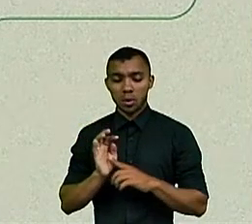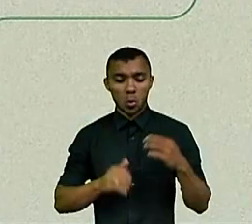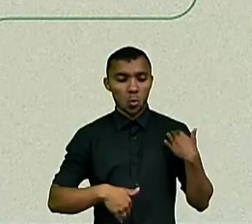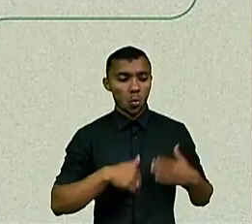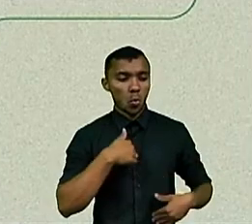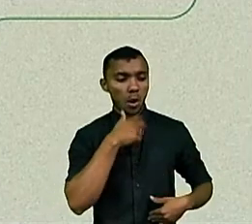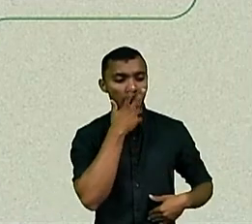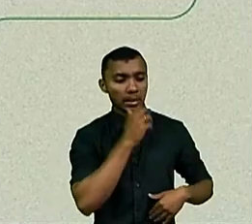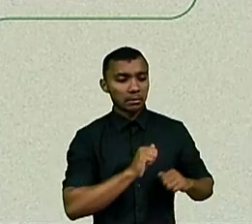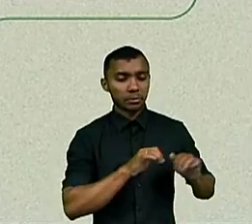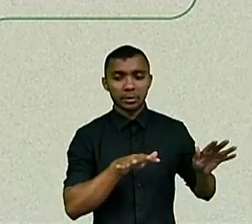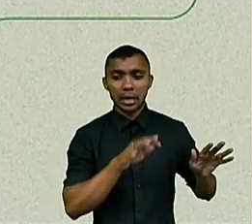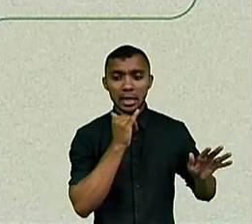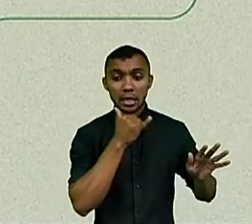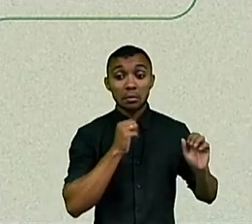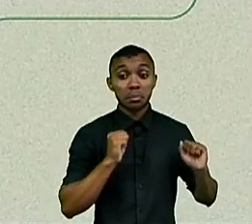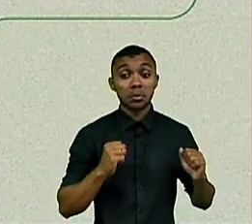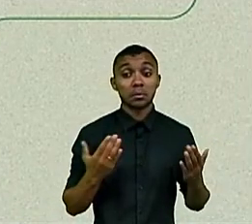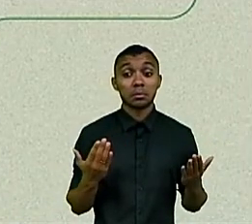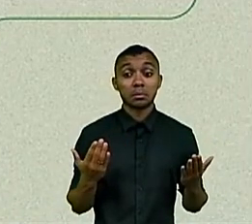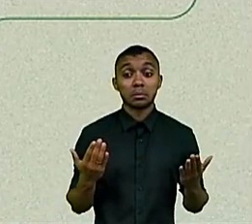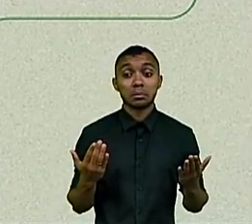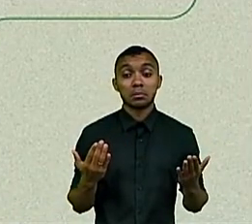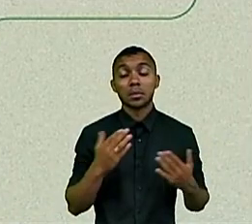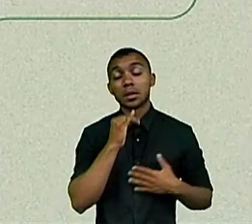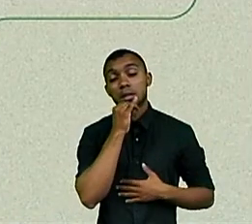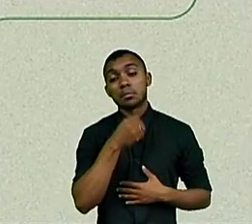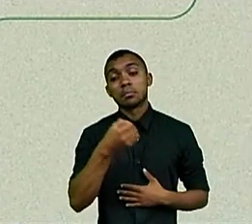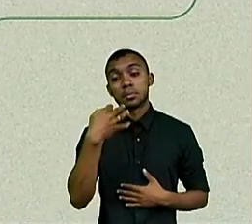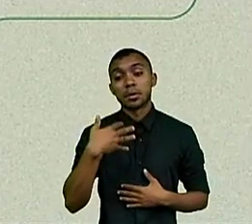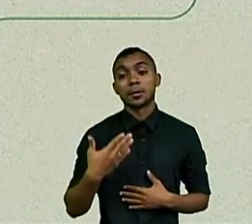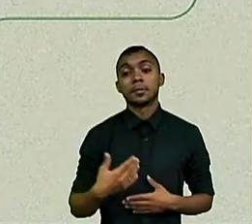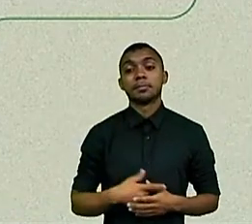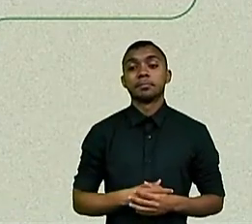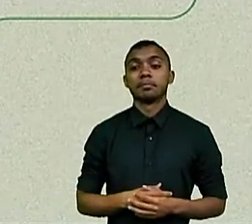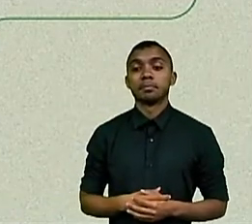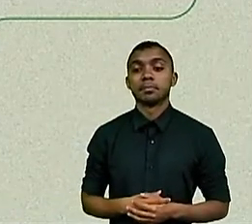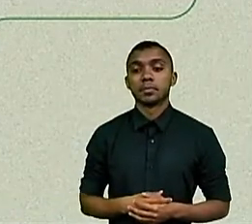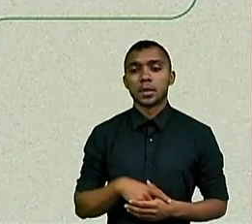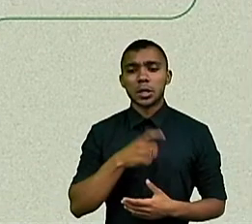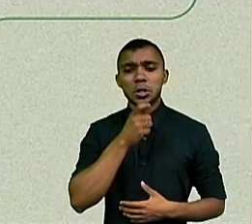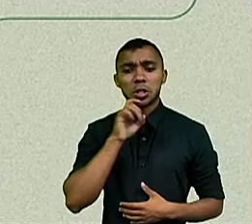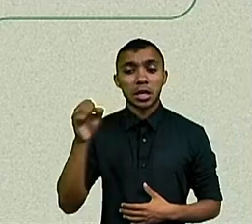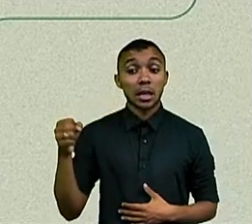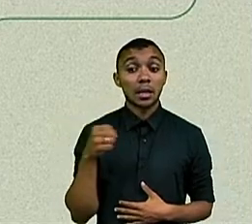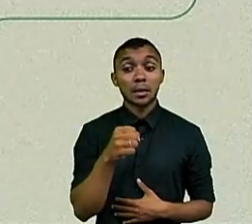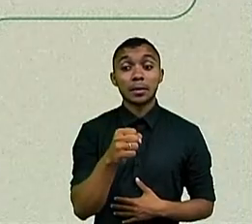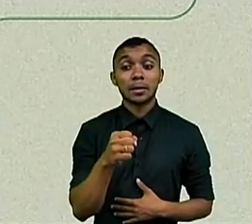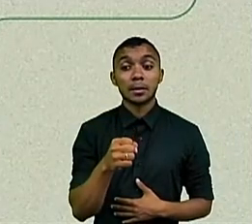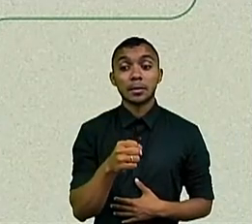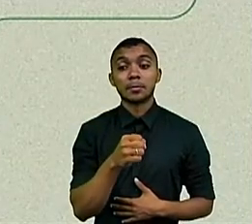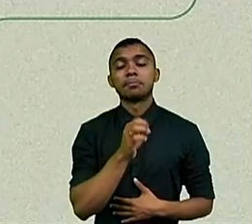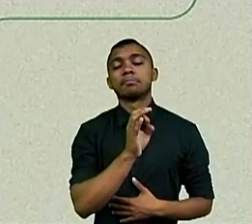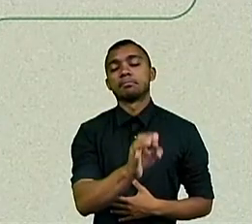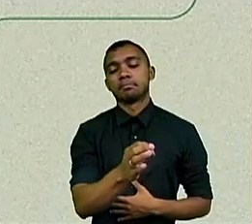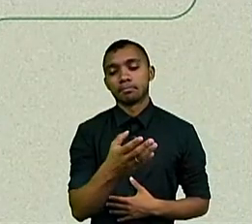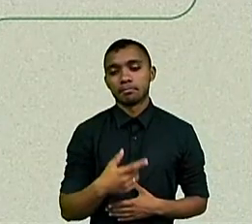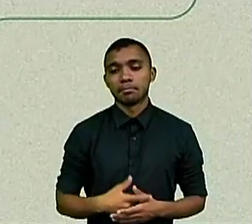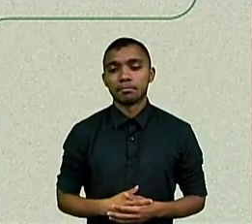naturalmente não Mas me diga um exemplo geladeira muito bem